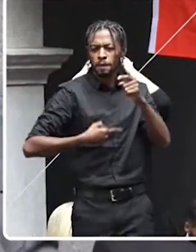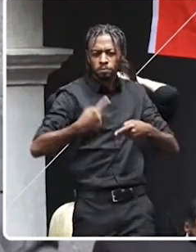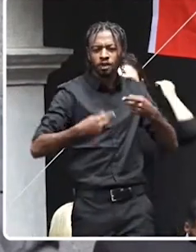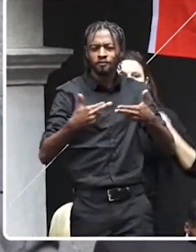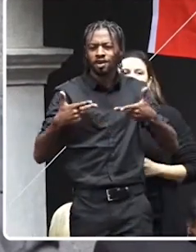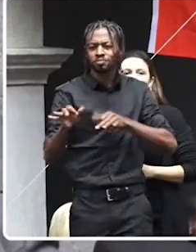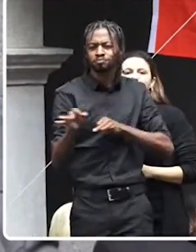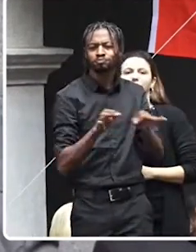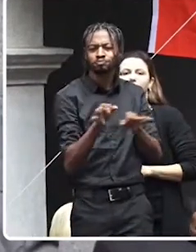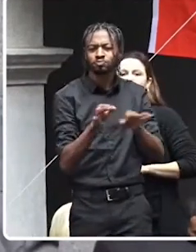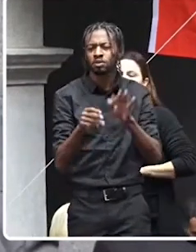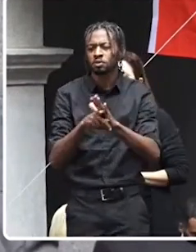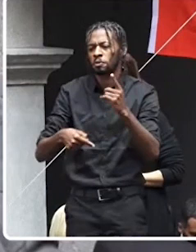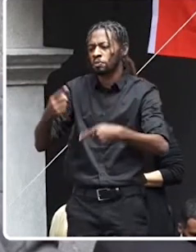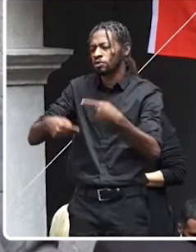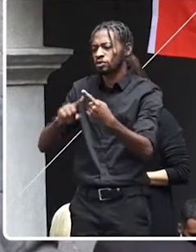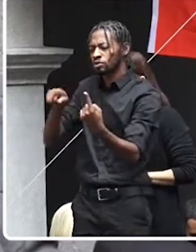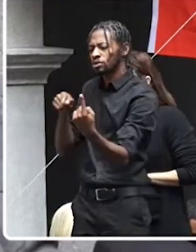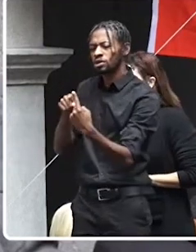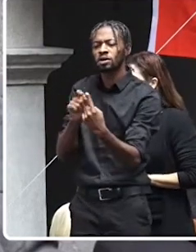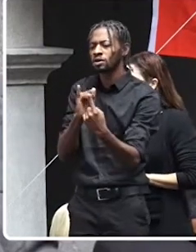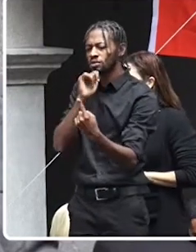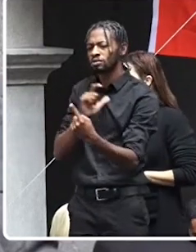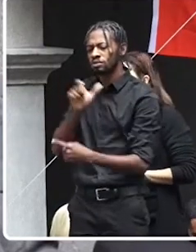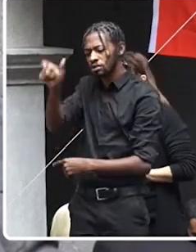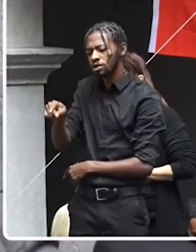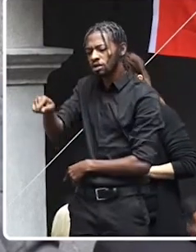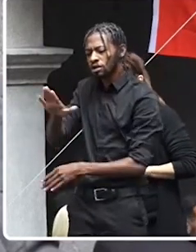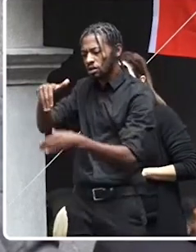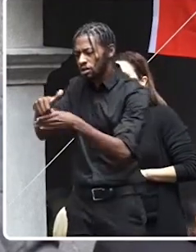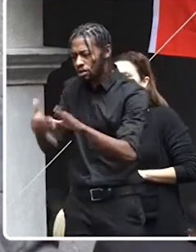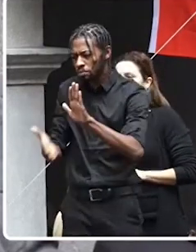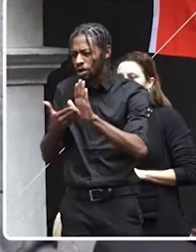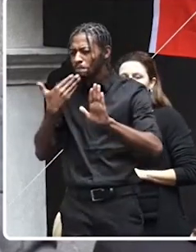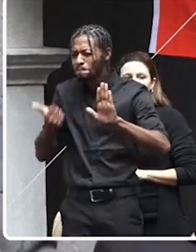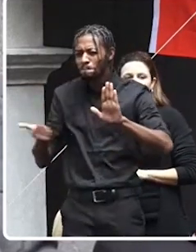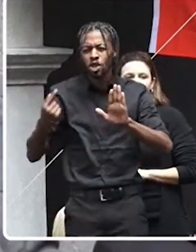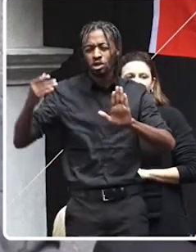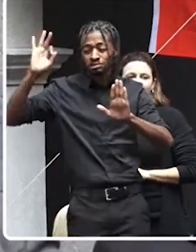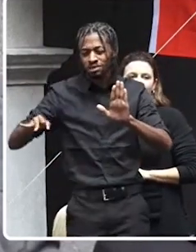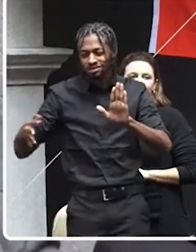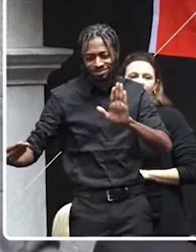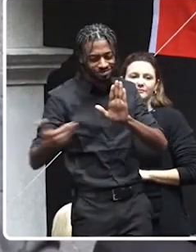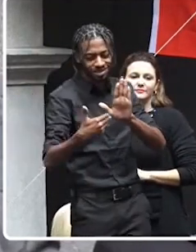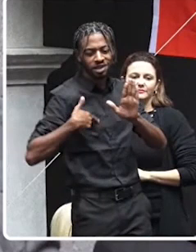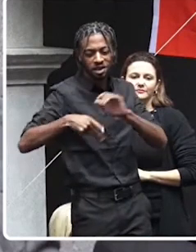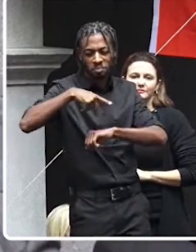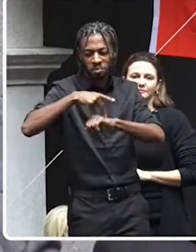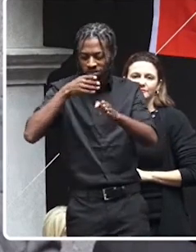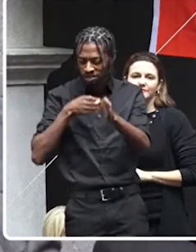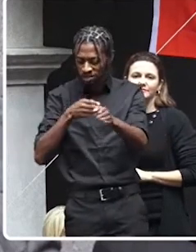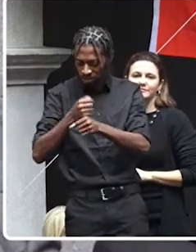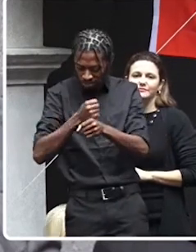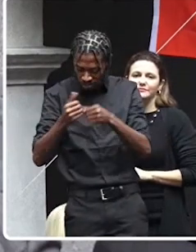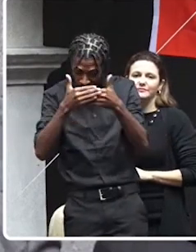projetos políticos, visando a convencer o eleitorado da melhor proposta para os rumos do país nos